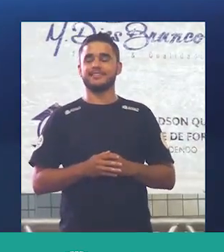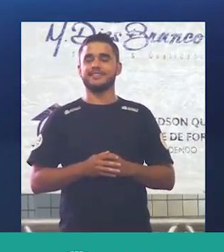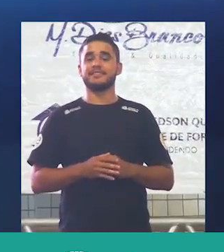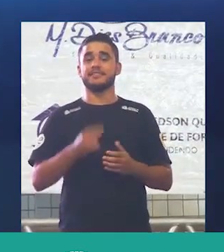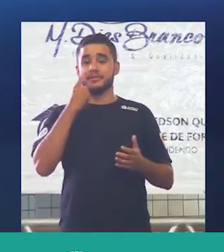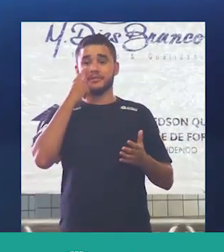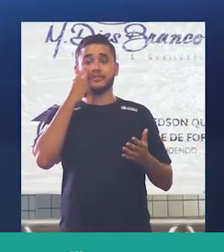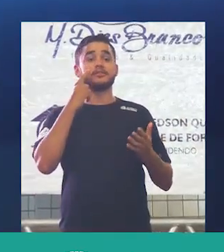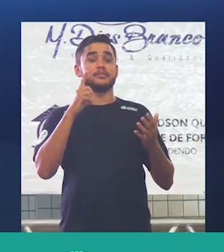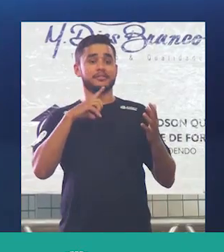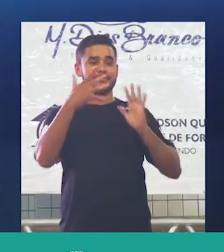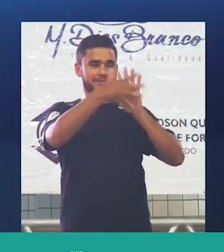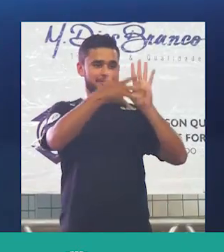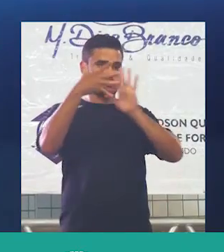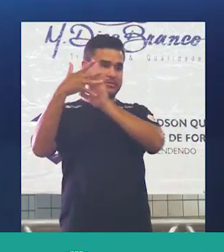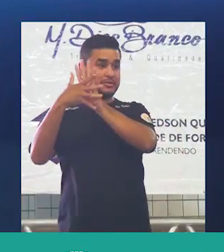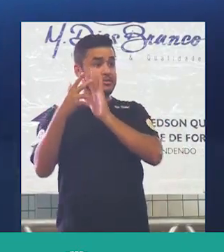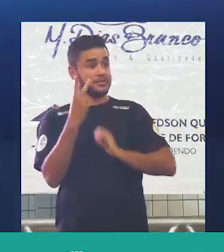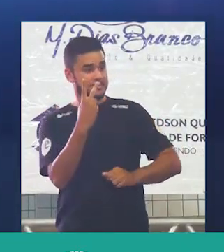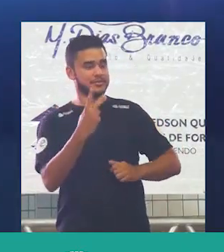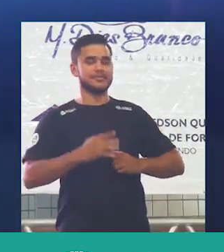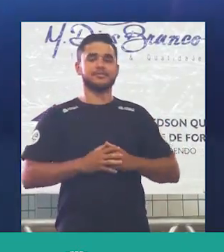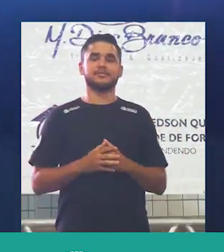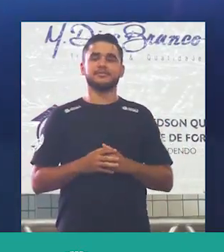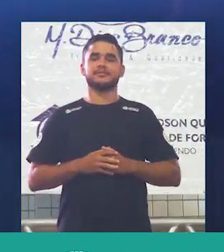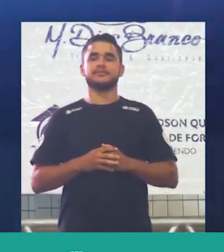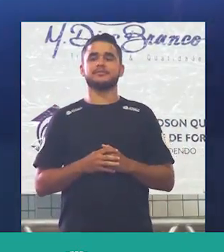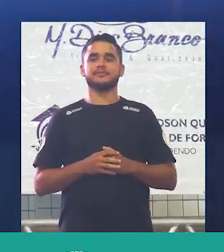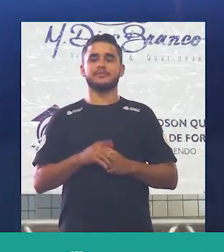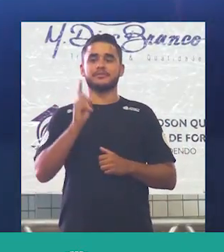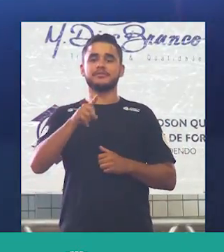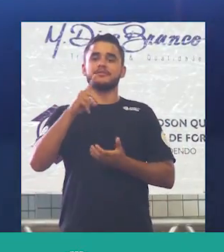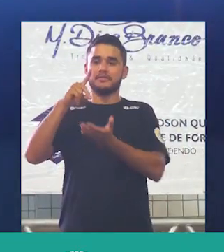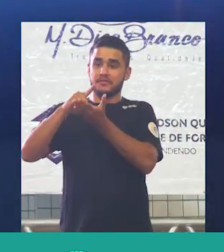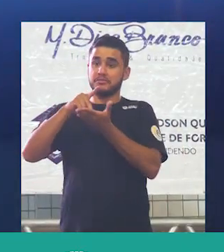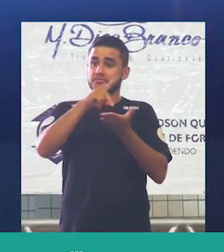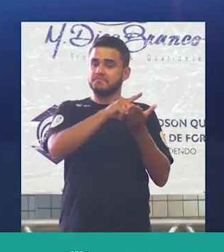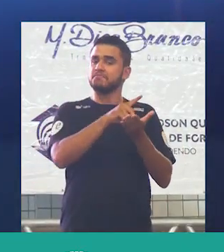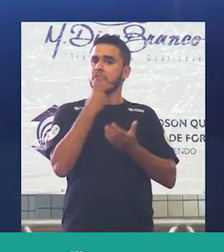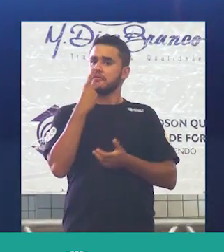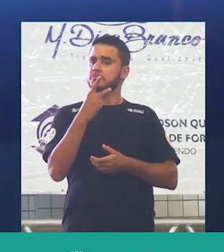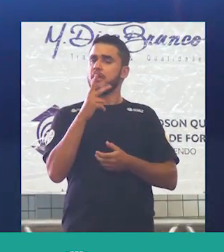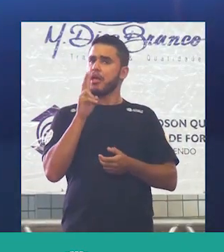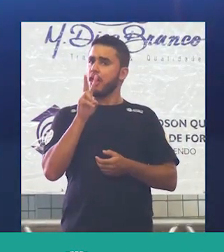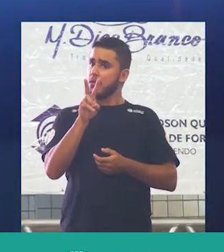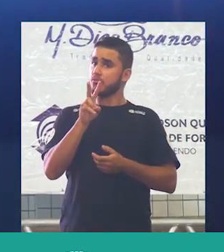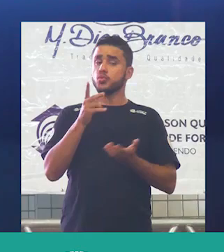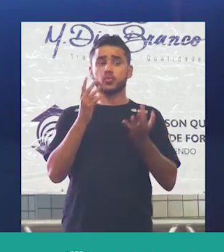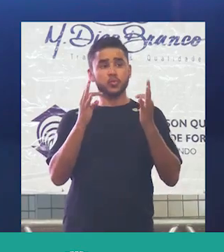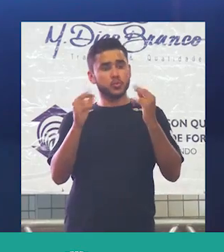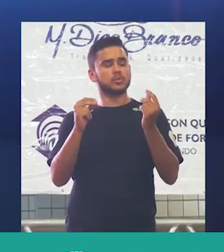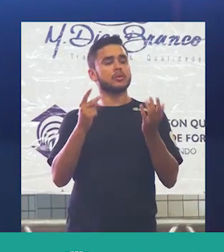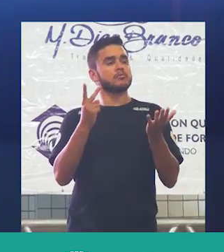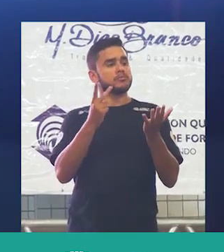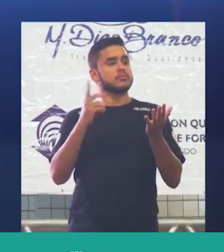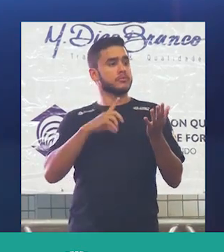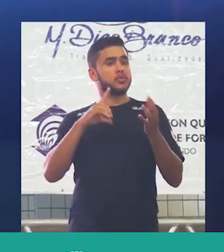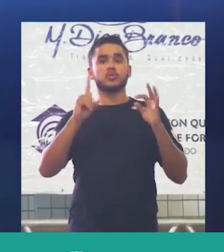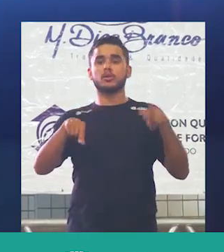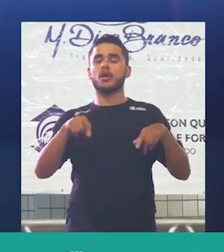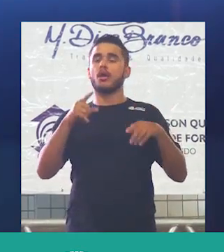Ambos os textos eram verdadeiros, pois as relações de